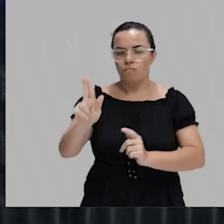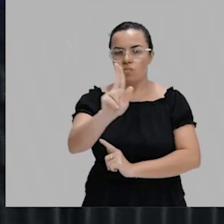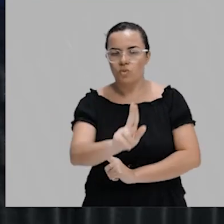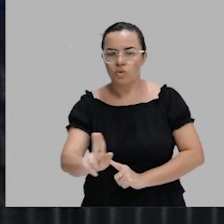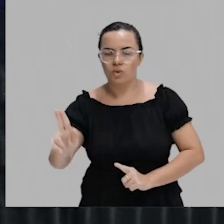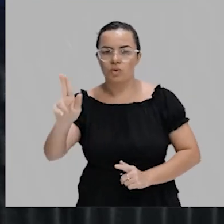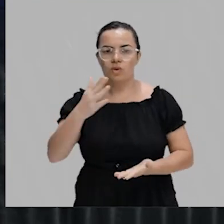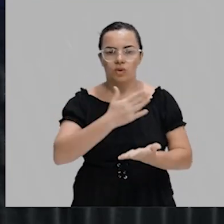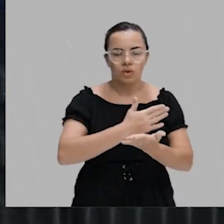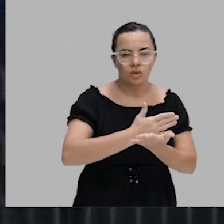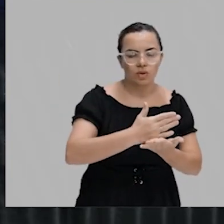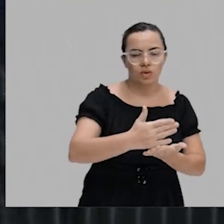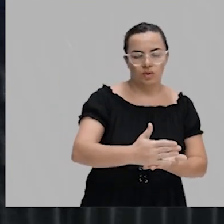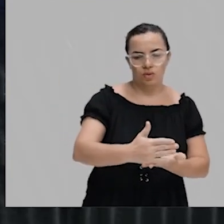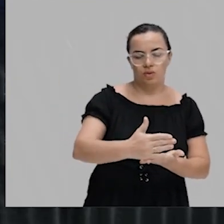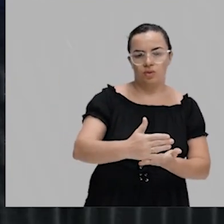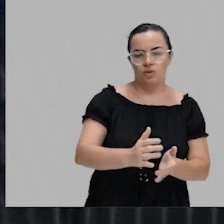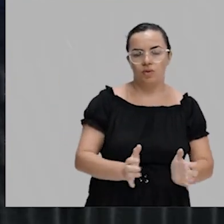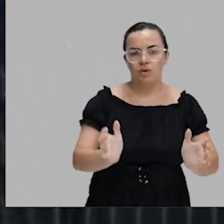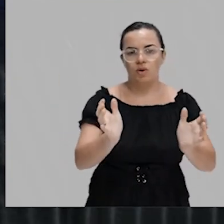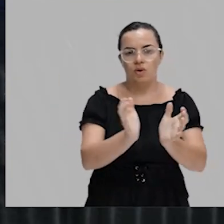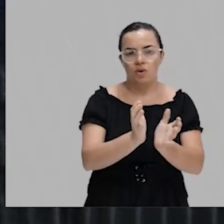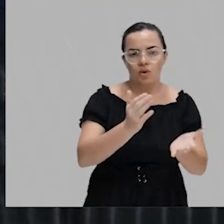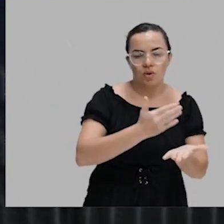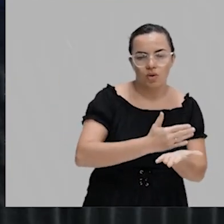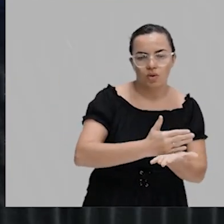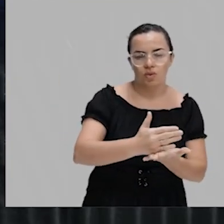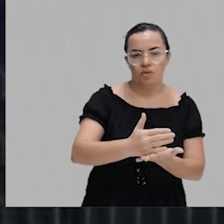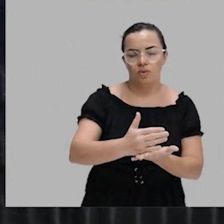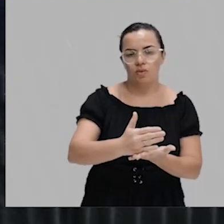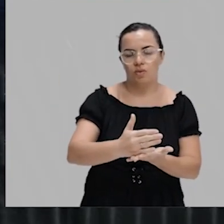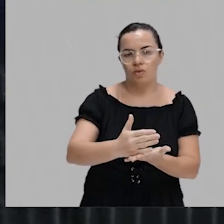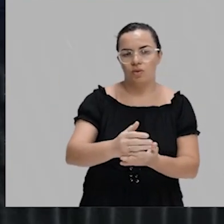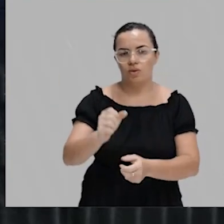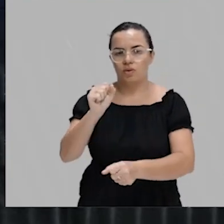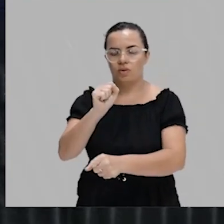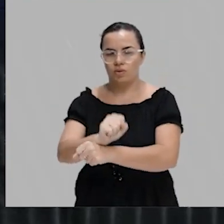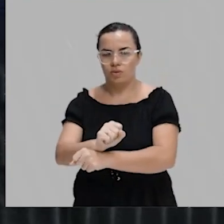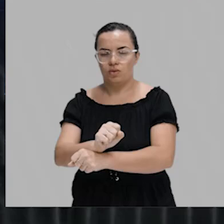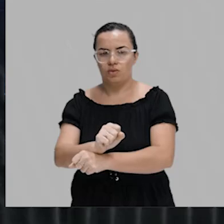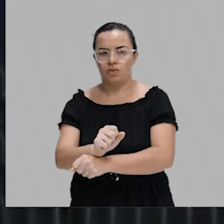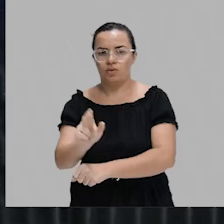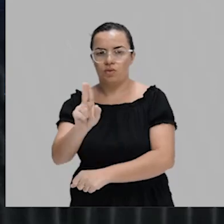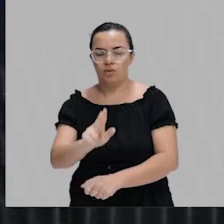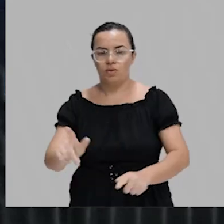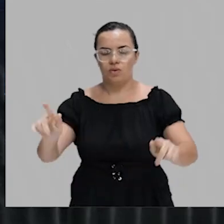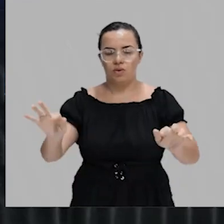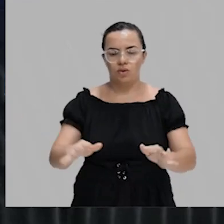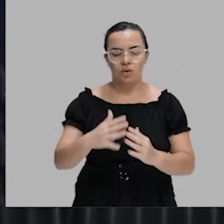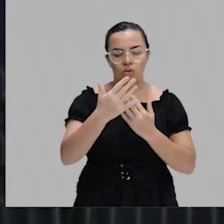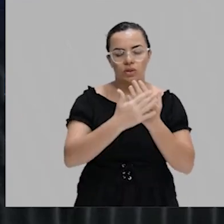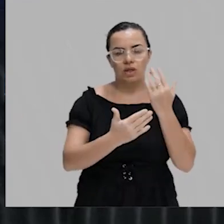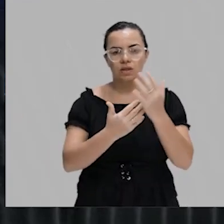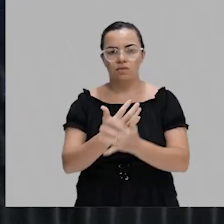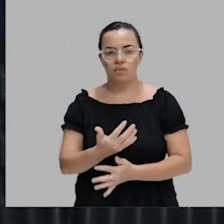determinar quem começa, qual equipe que vai começar, qual equipe que vai parar. Então, ele usa as mãos e a